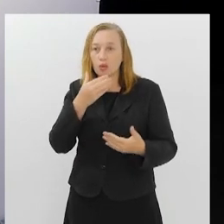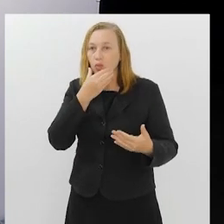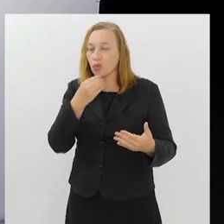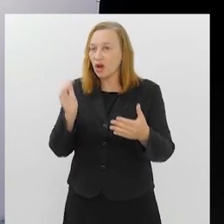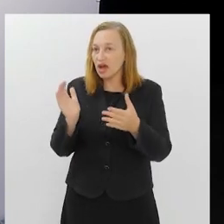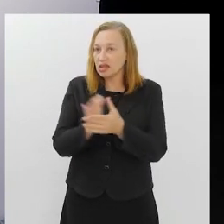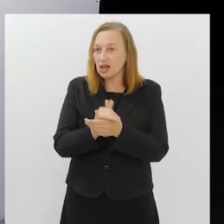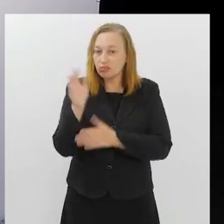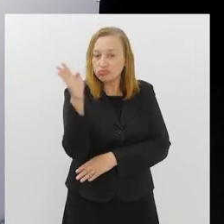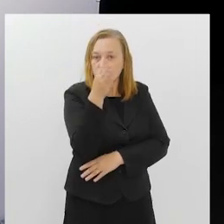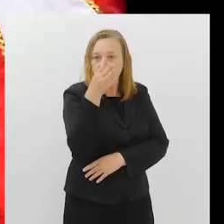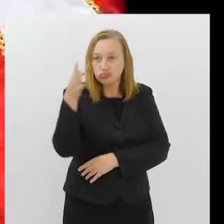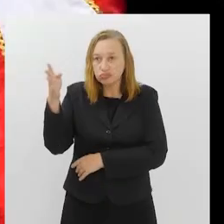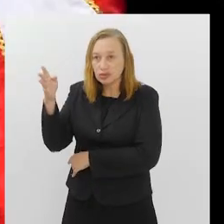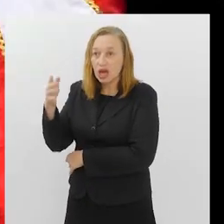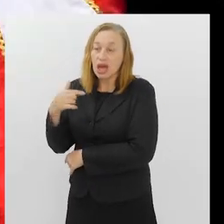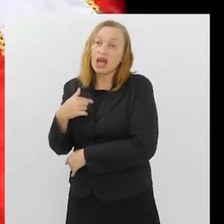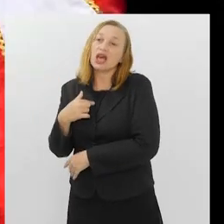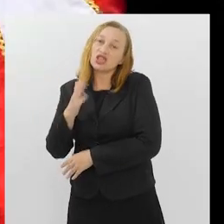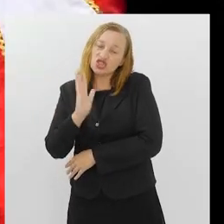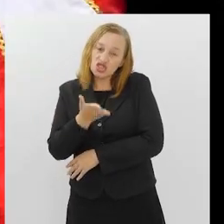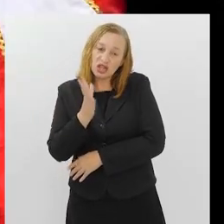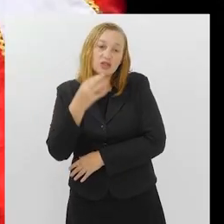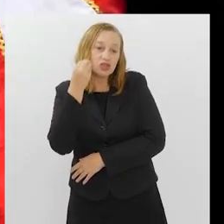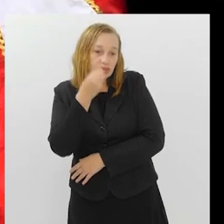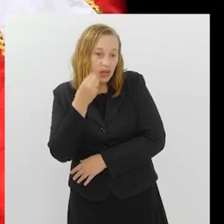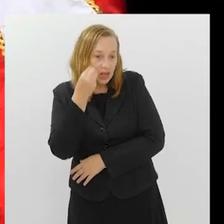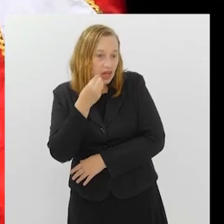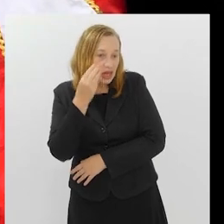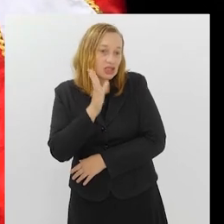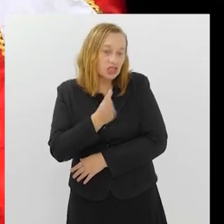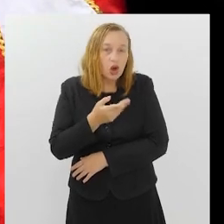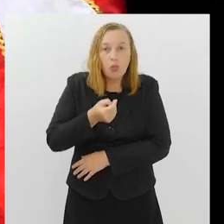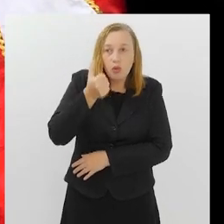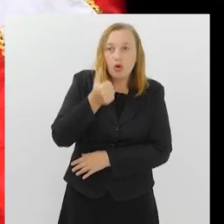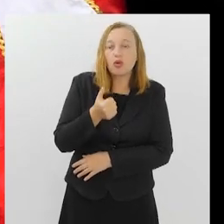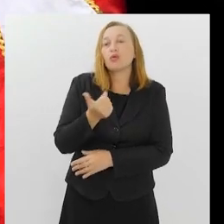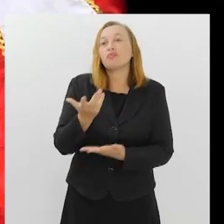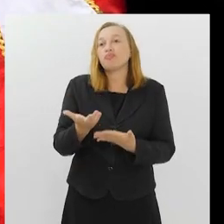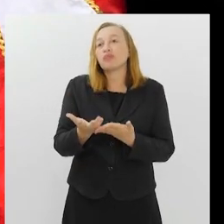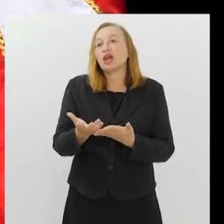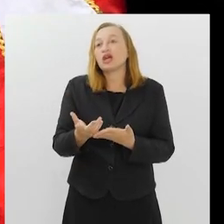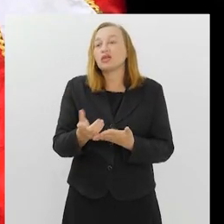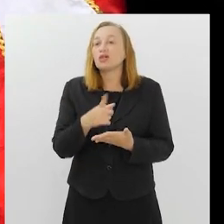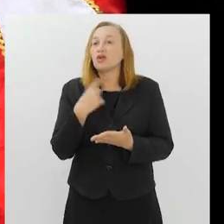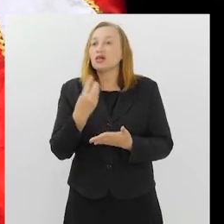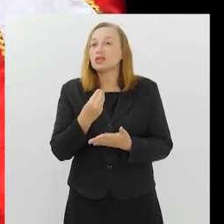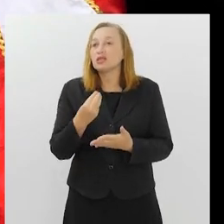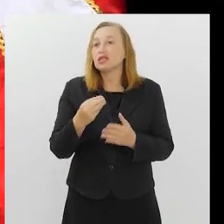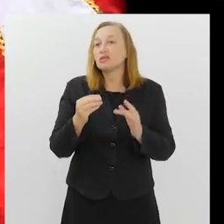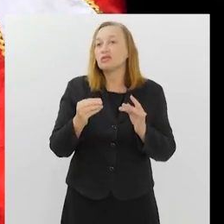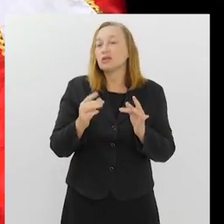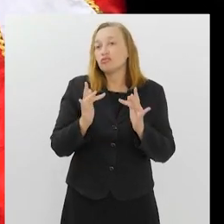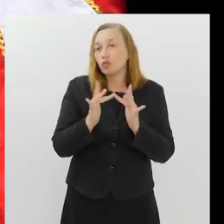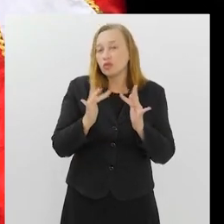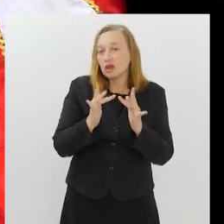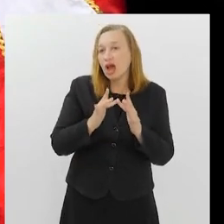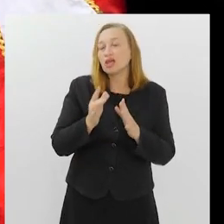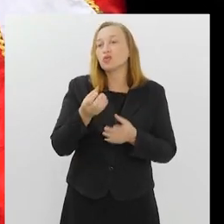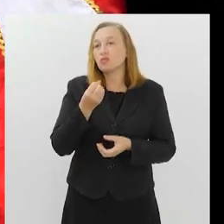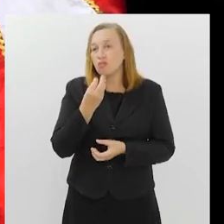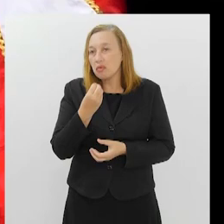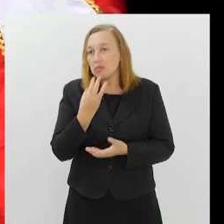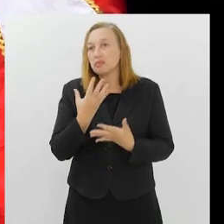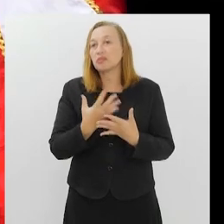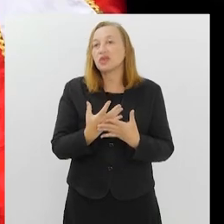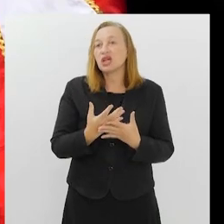em fazer parceria com o Rodrigo. Ele já tem um ciclo com a minha família antes mesmo de eu nascer, dançou com a minha tia. É, a gente se dá muito bem, graças a Deus.